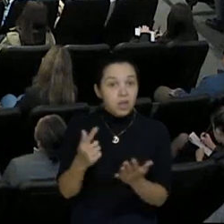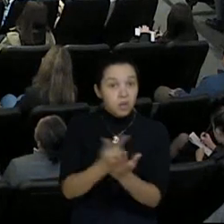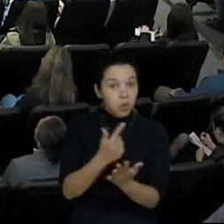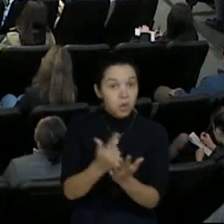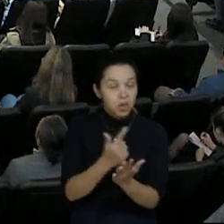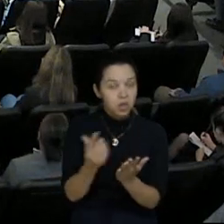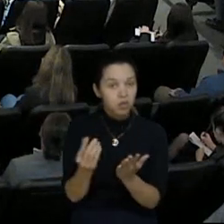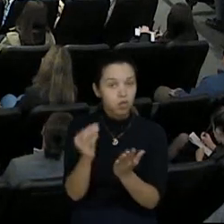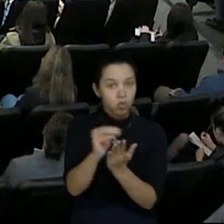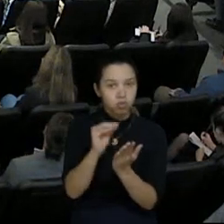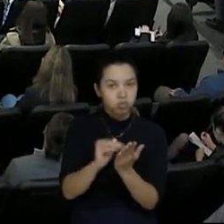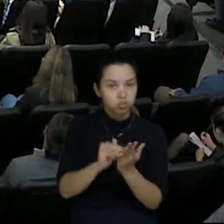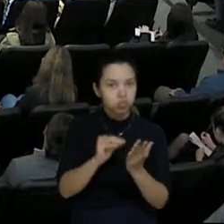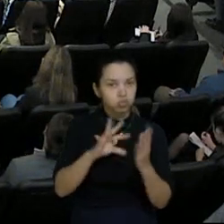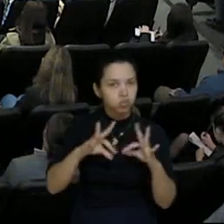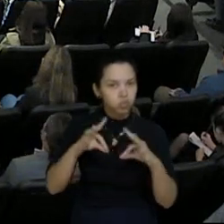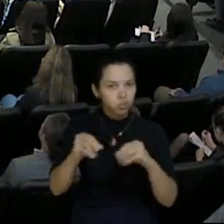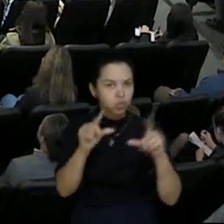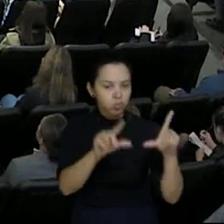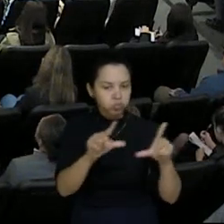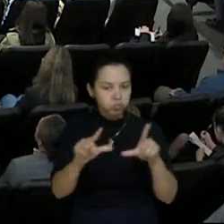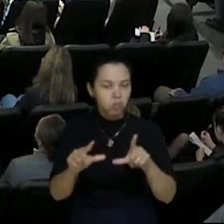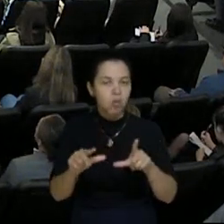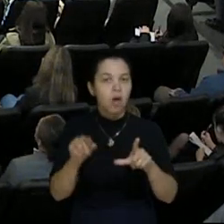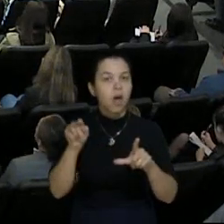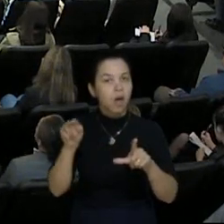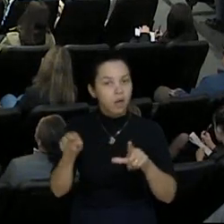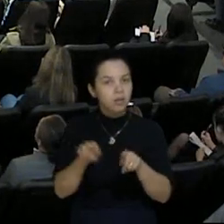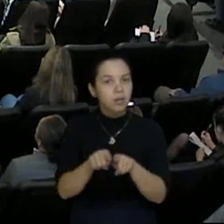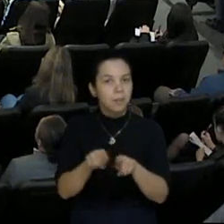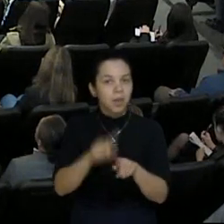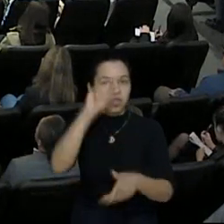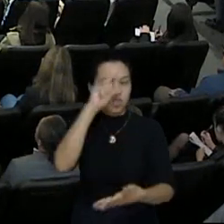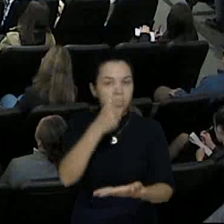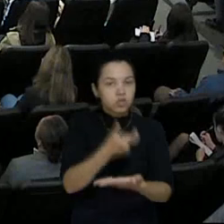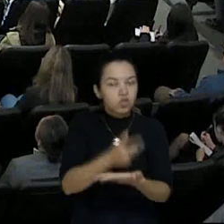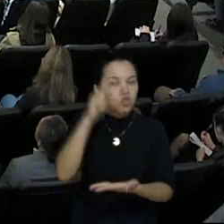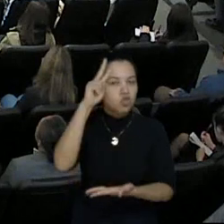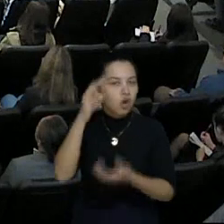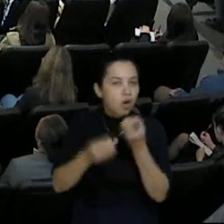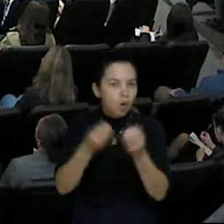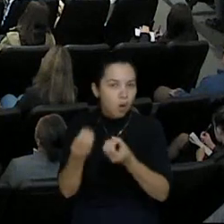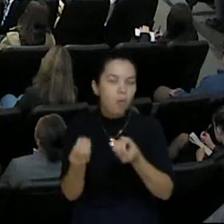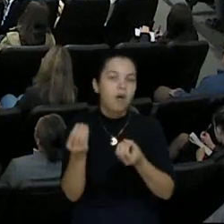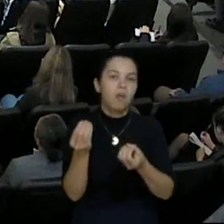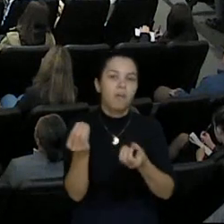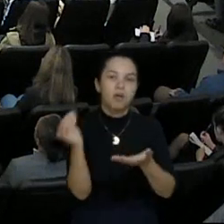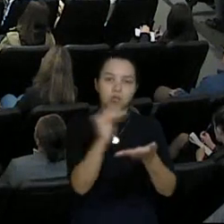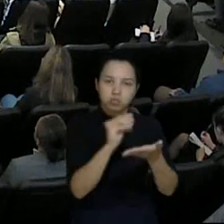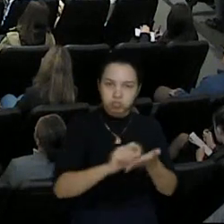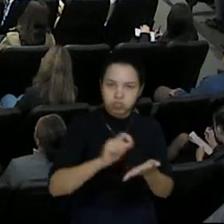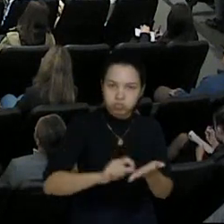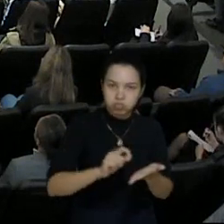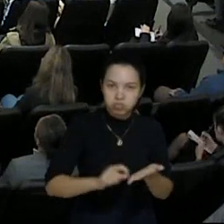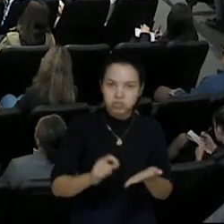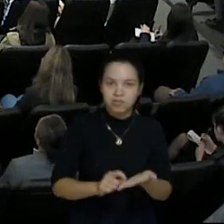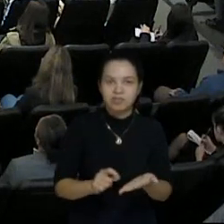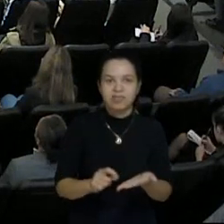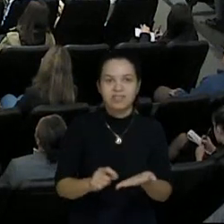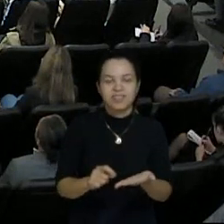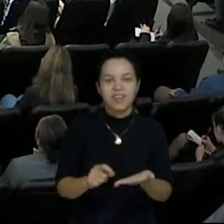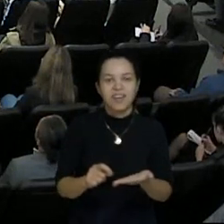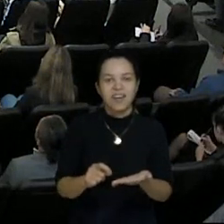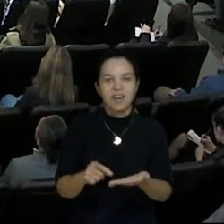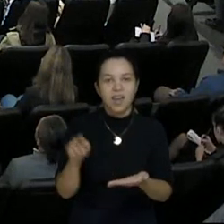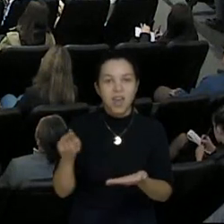escreveu a história dele da dislexia aí ele me deu livro eu falei põe uma dedicatória né então ele escreveu